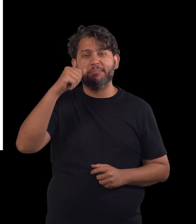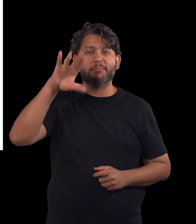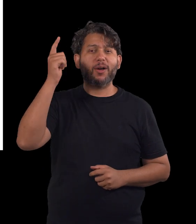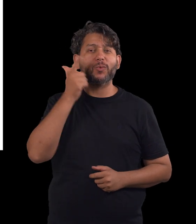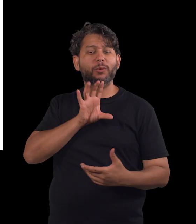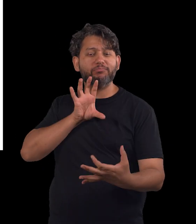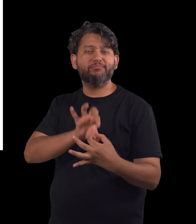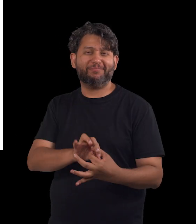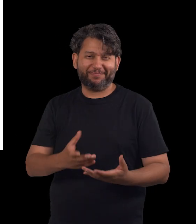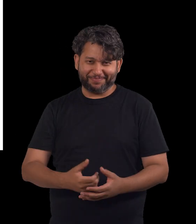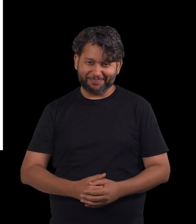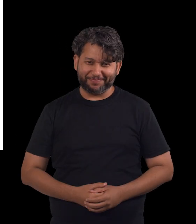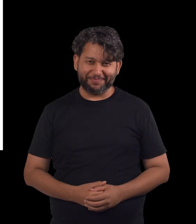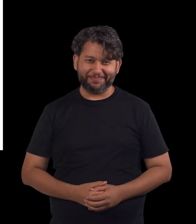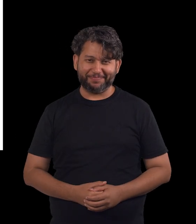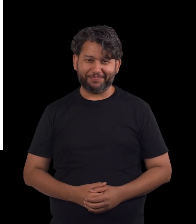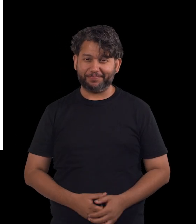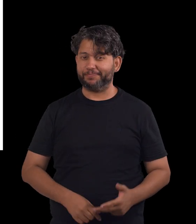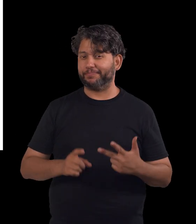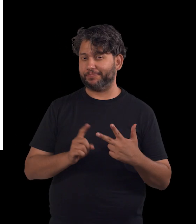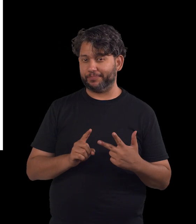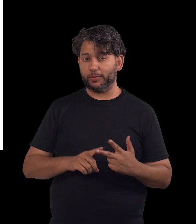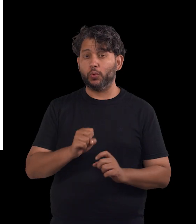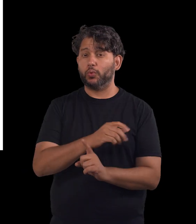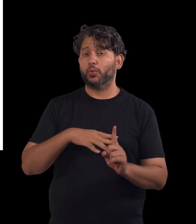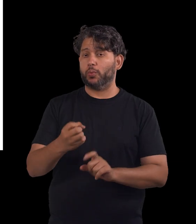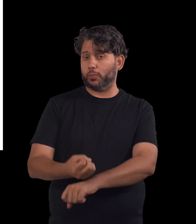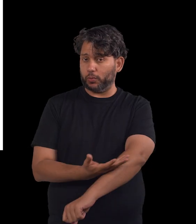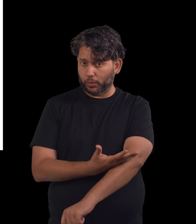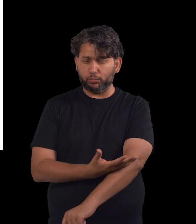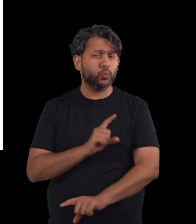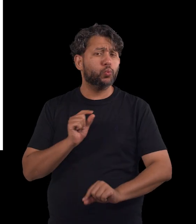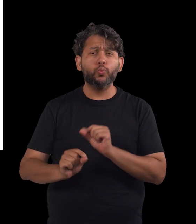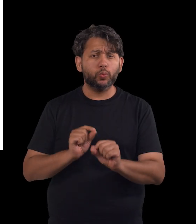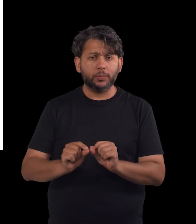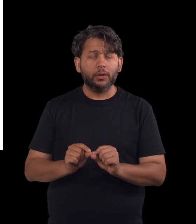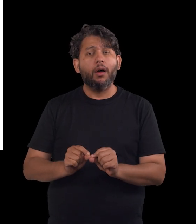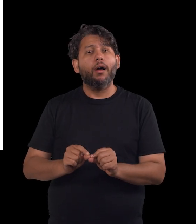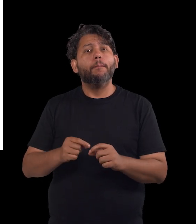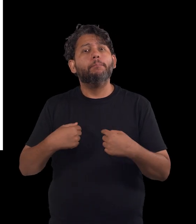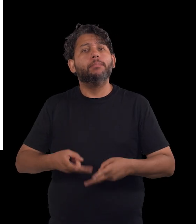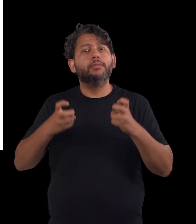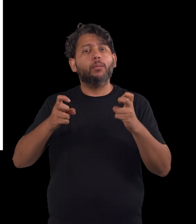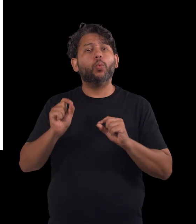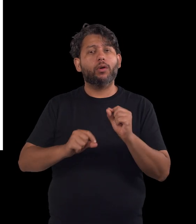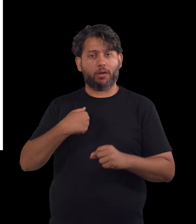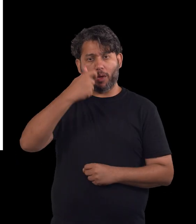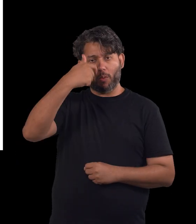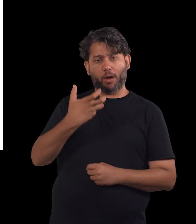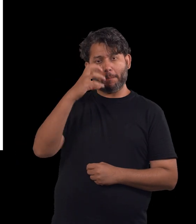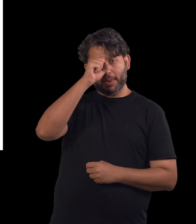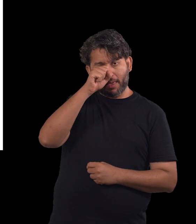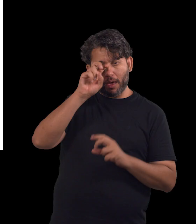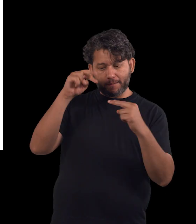fortalecer o vínculo com o conteúdo trabalhado. E o pilar socioemocional, por sua vez, reconhece que